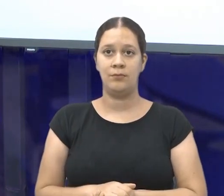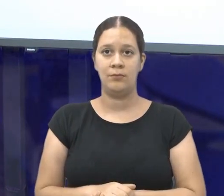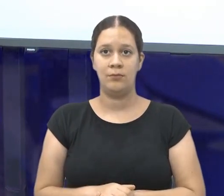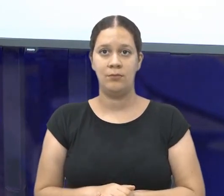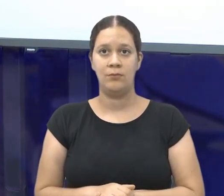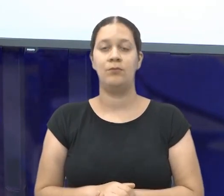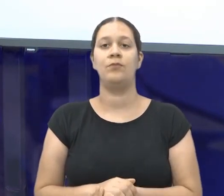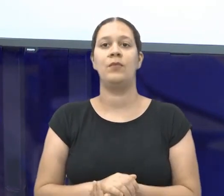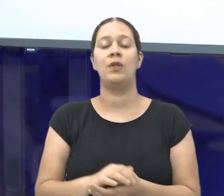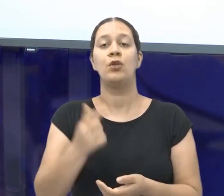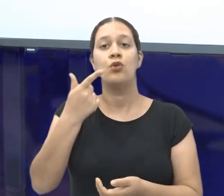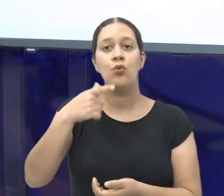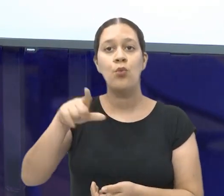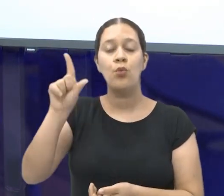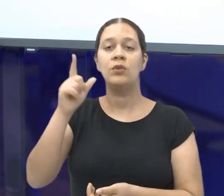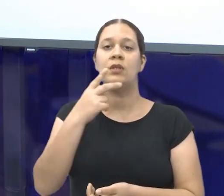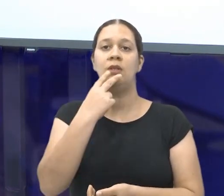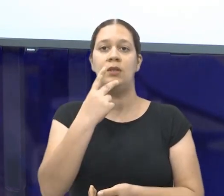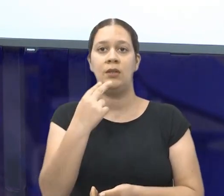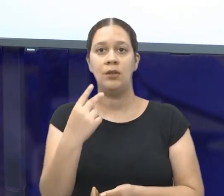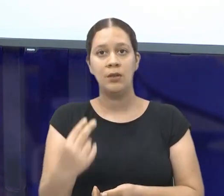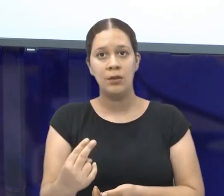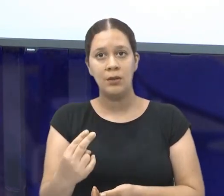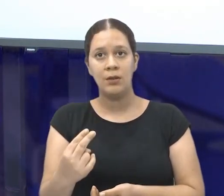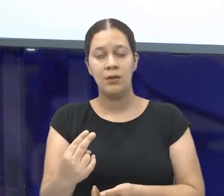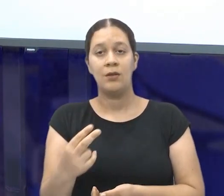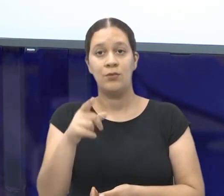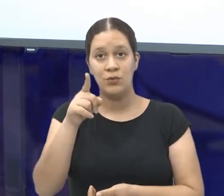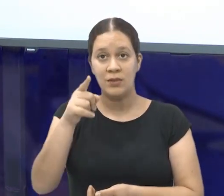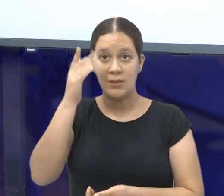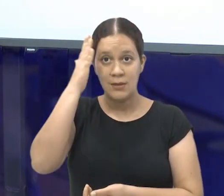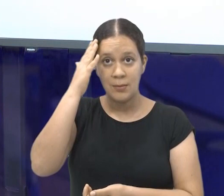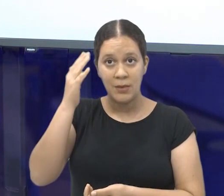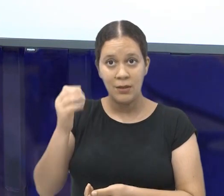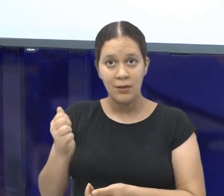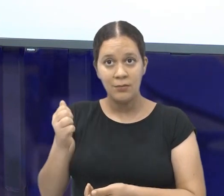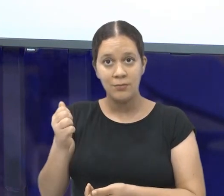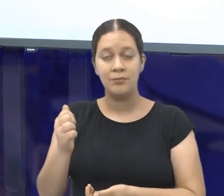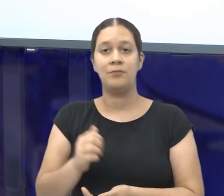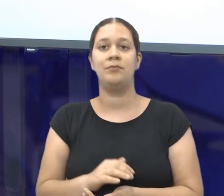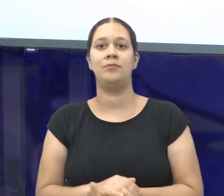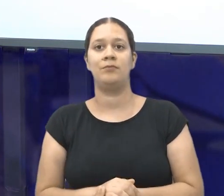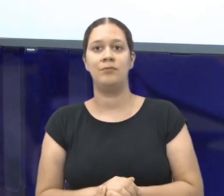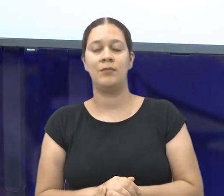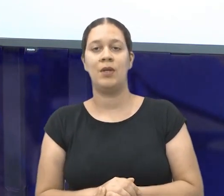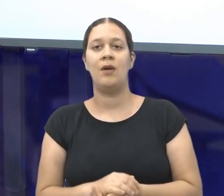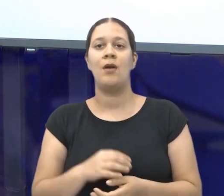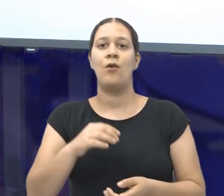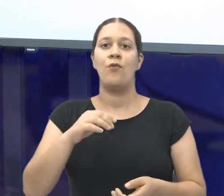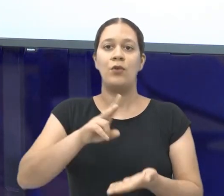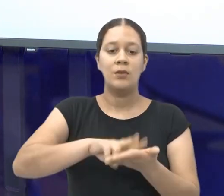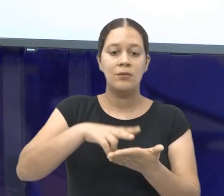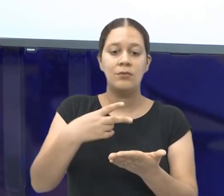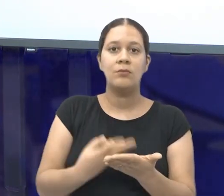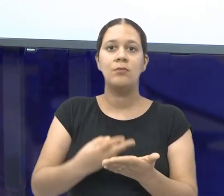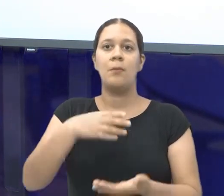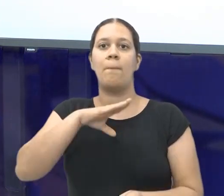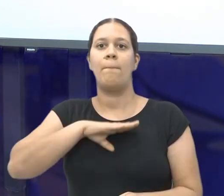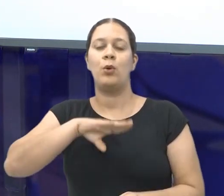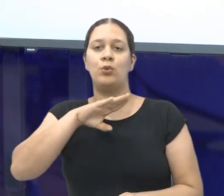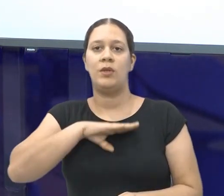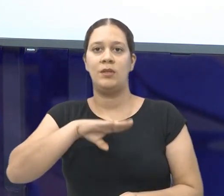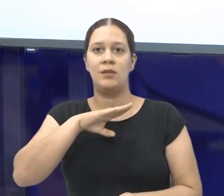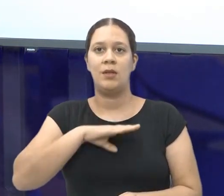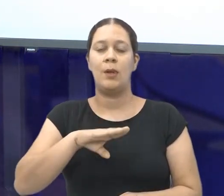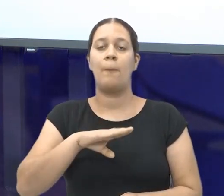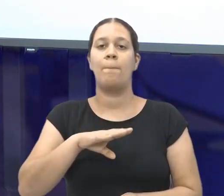que certamente eu penso que você diria, olha, nós temos que respeitar. Se eu, por exemplo, tenho alguém